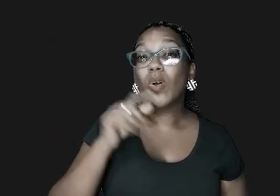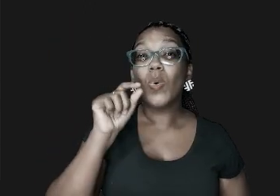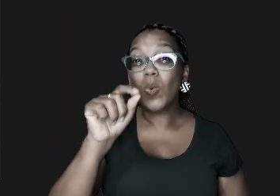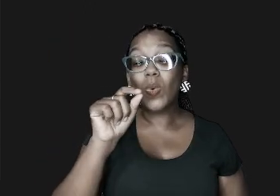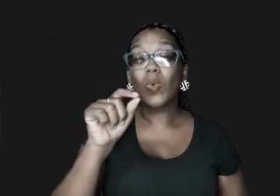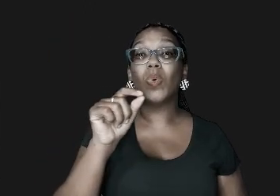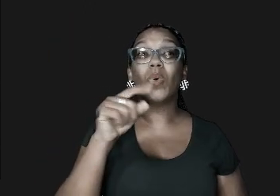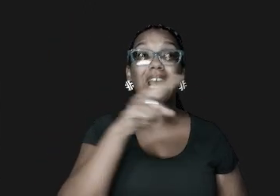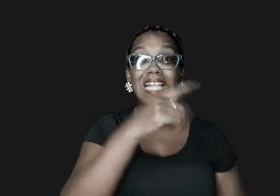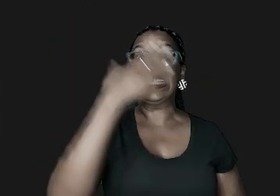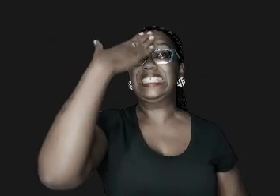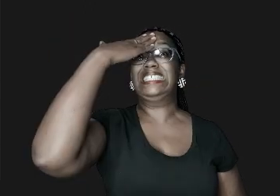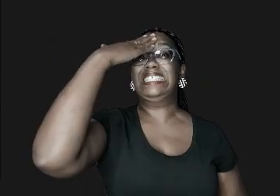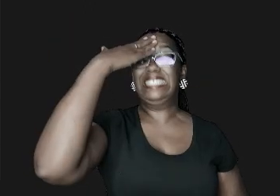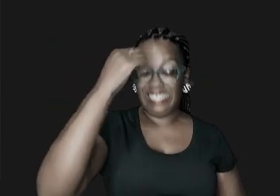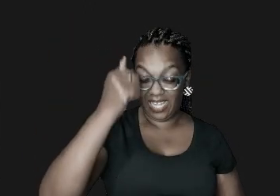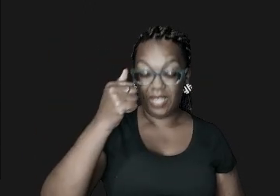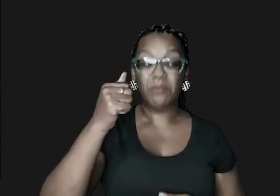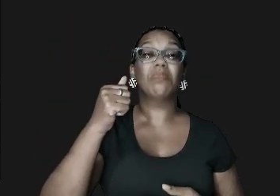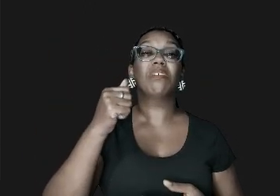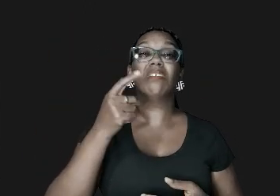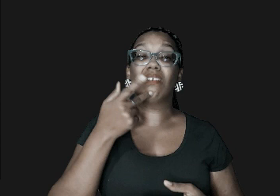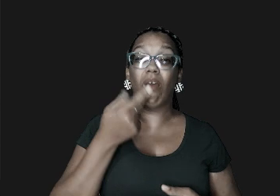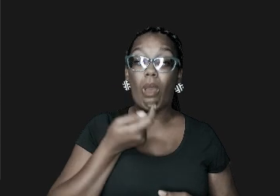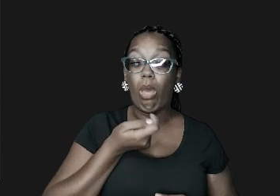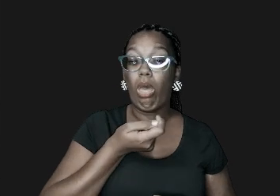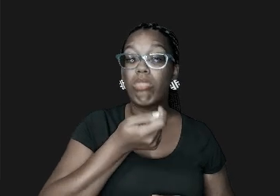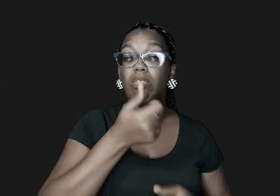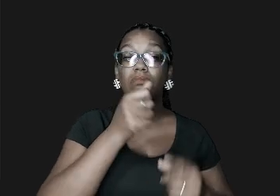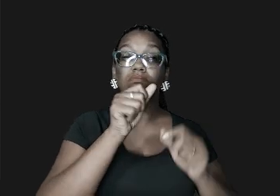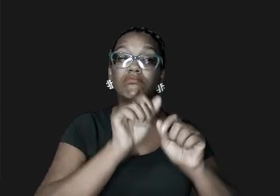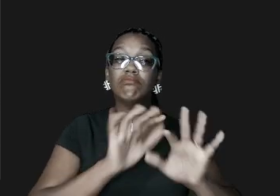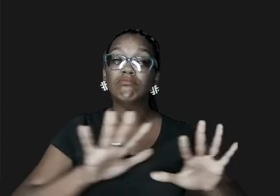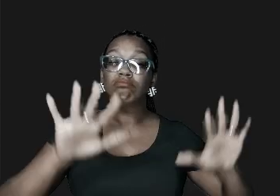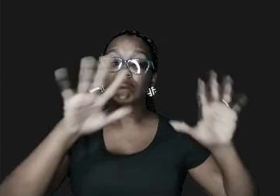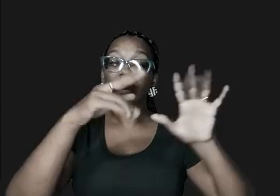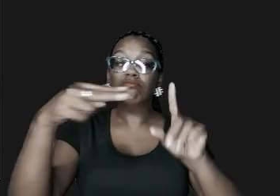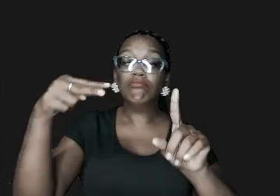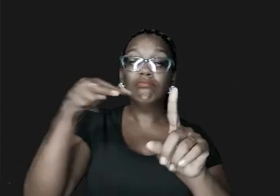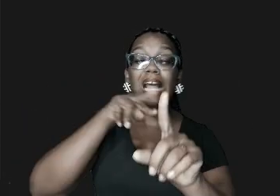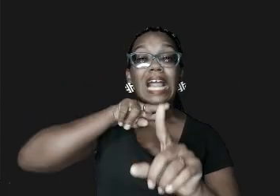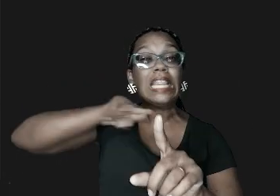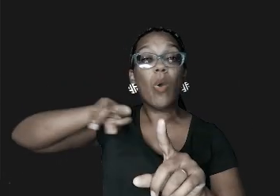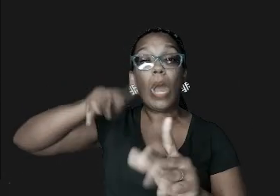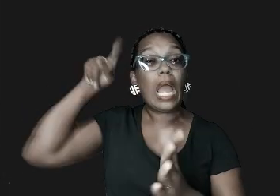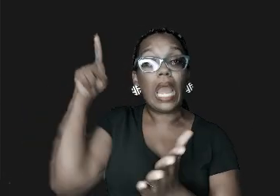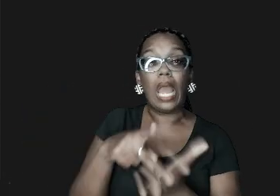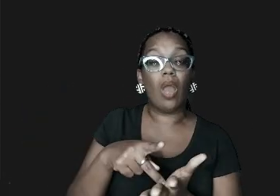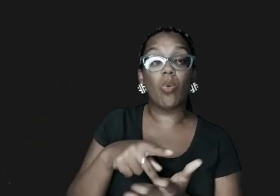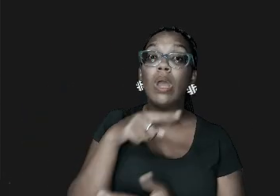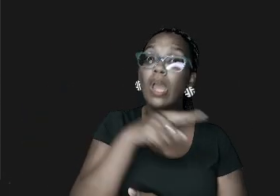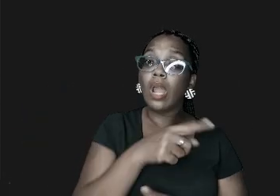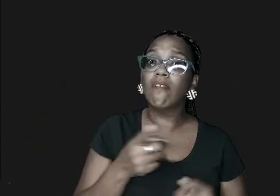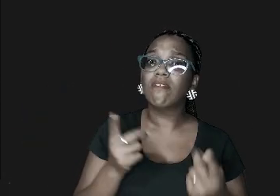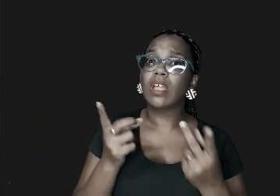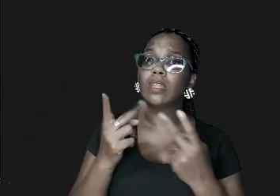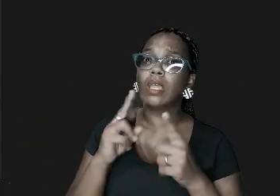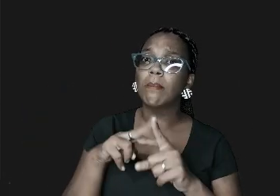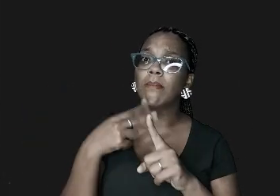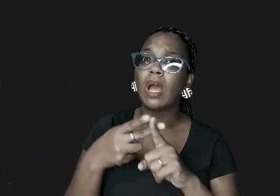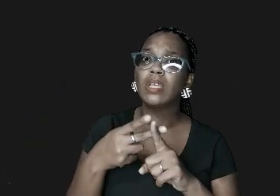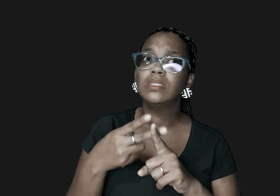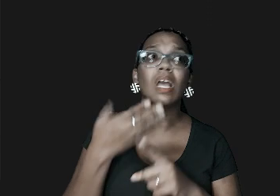a gente tinha comprovação de que ele sabia que ele tava tava dando uma perspectiva que não era real